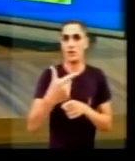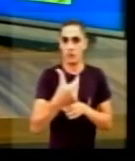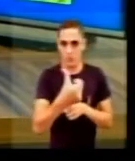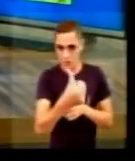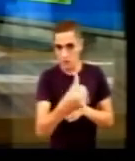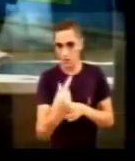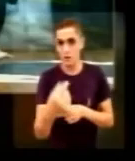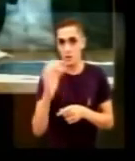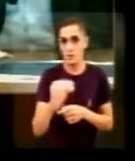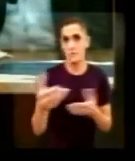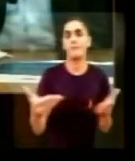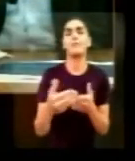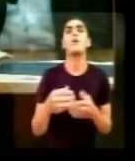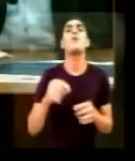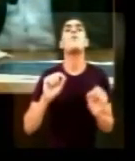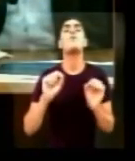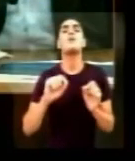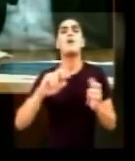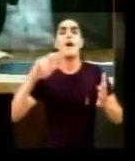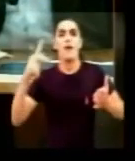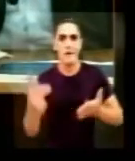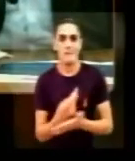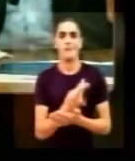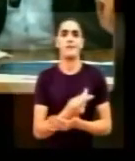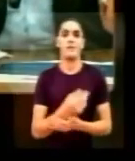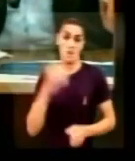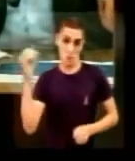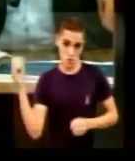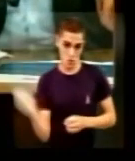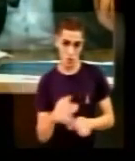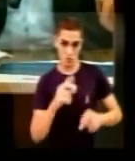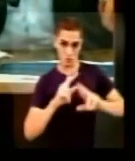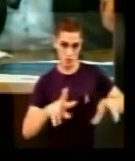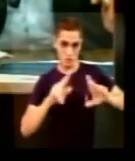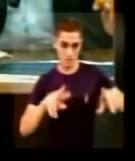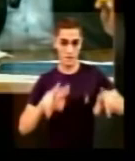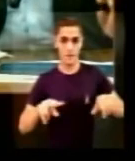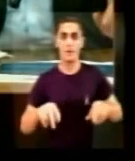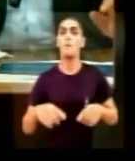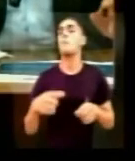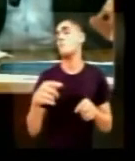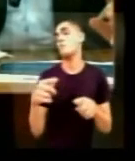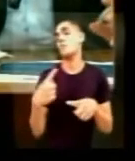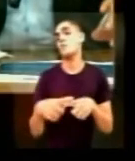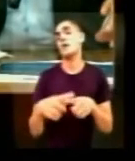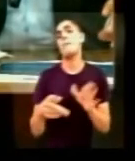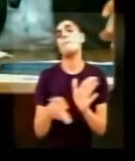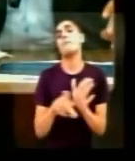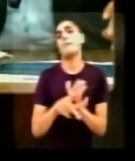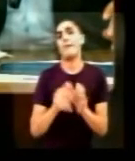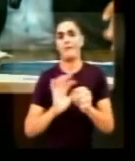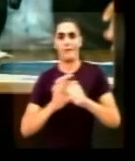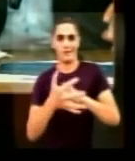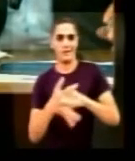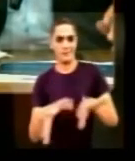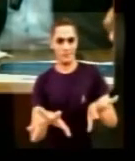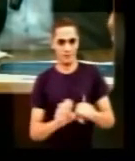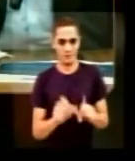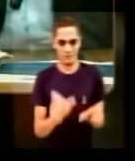Foi Covid. E lembrar que ainda tem aqui um fator